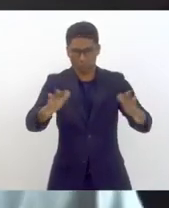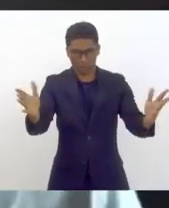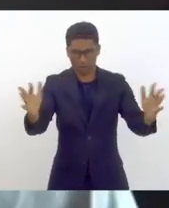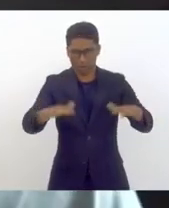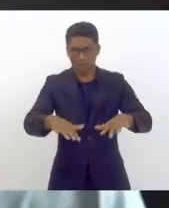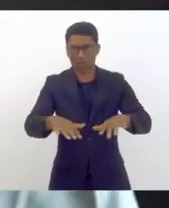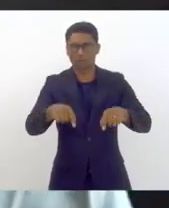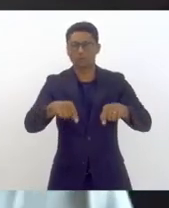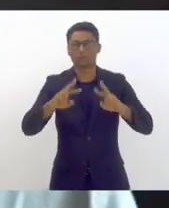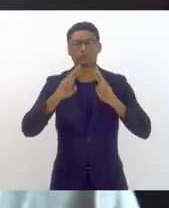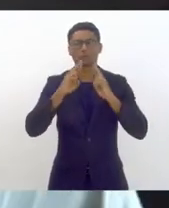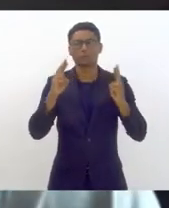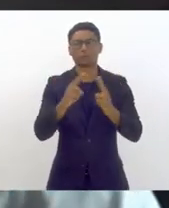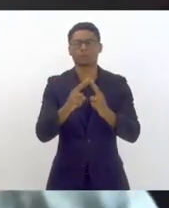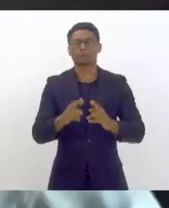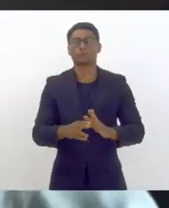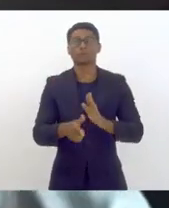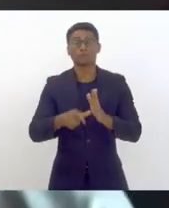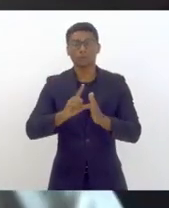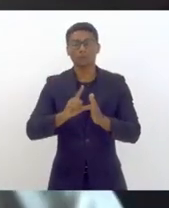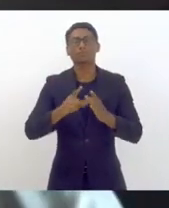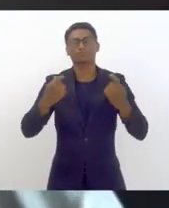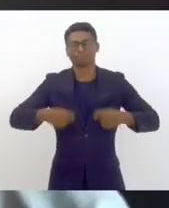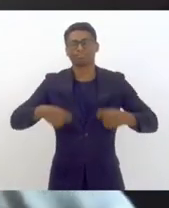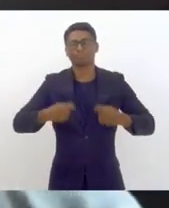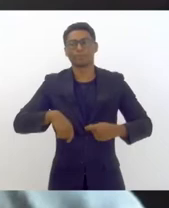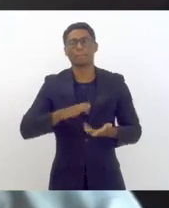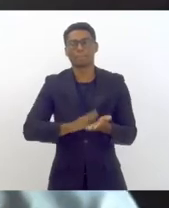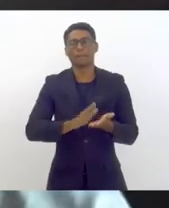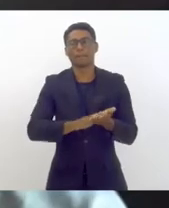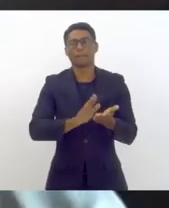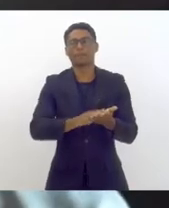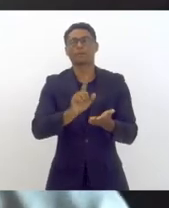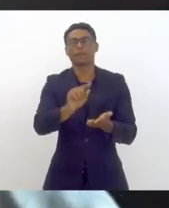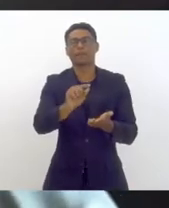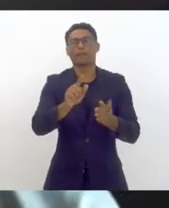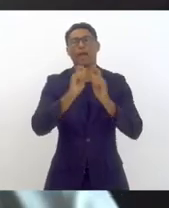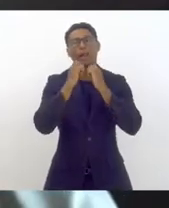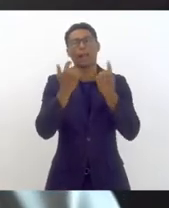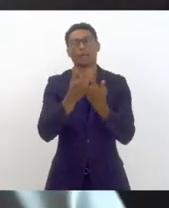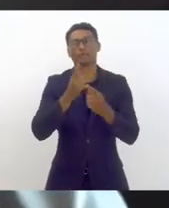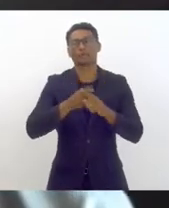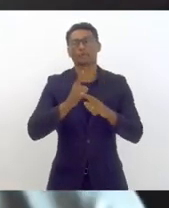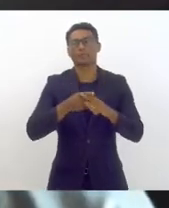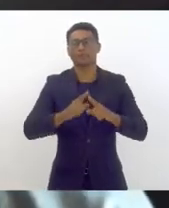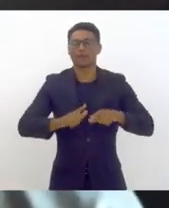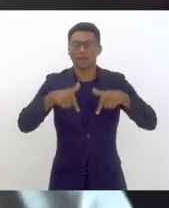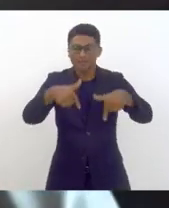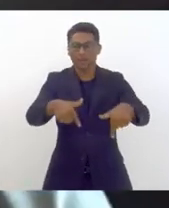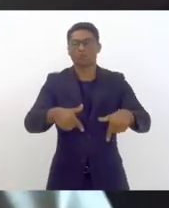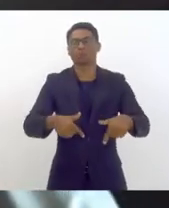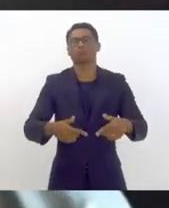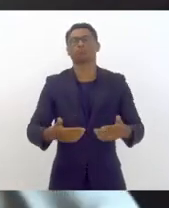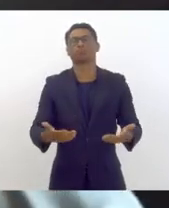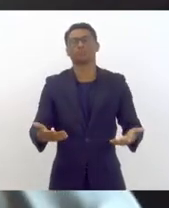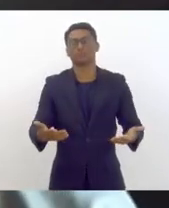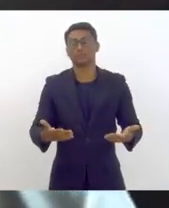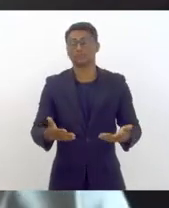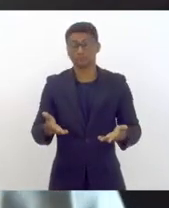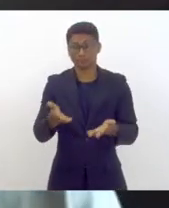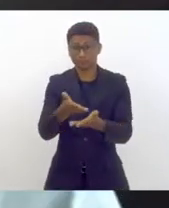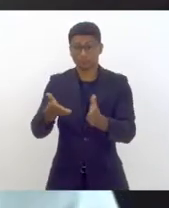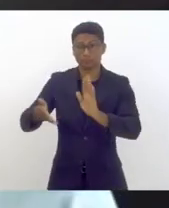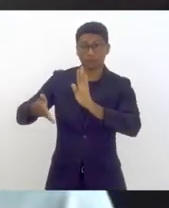precisamos, antes de mais nada, parabenizar a LERJ por essa iniciativa pioneira de acolher propostas